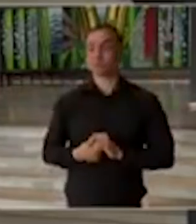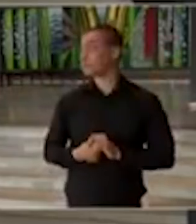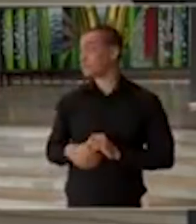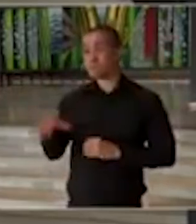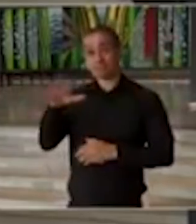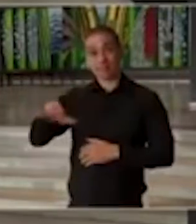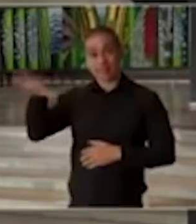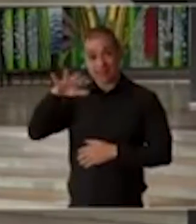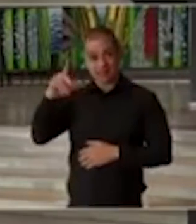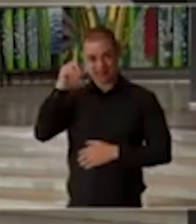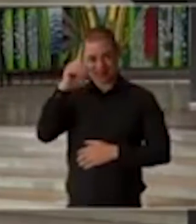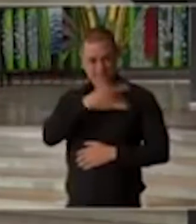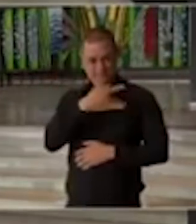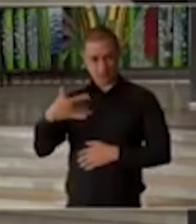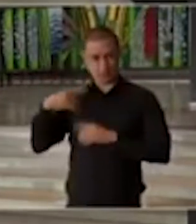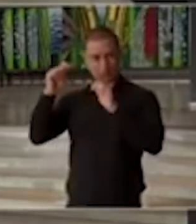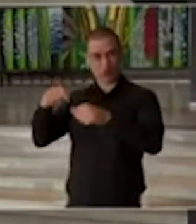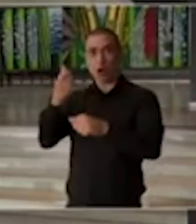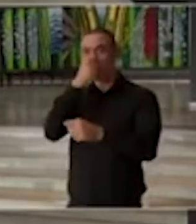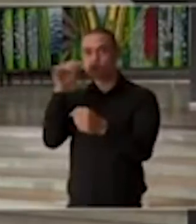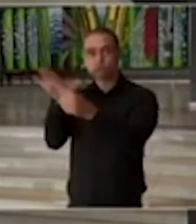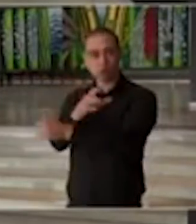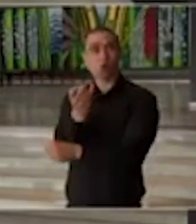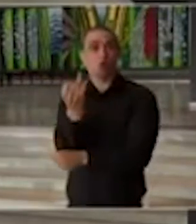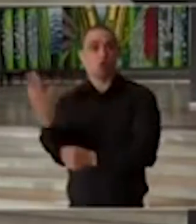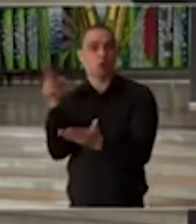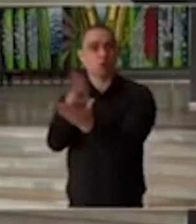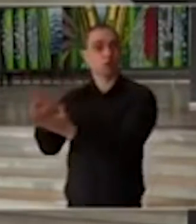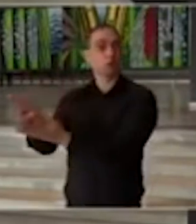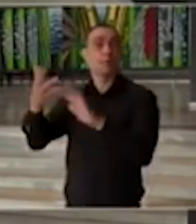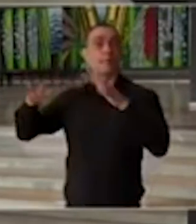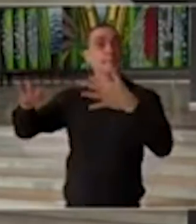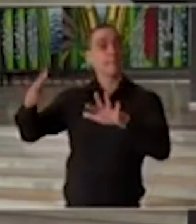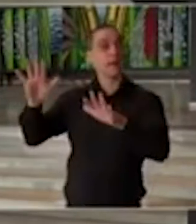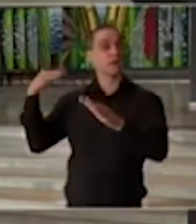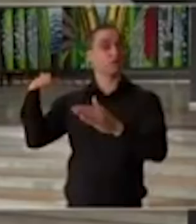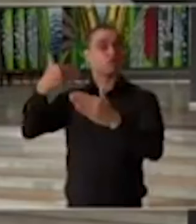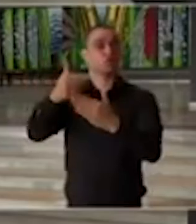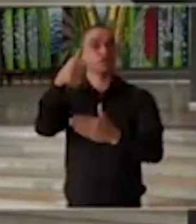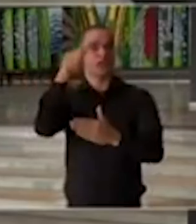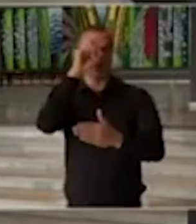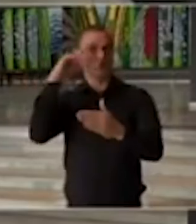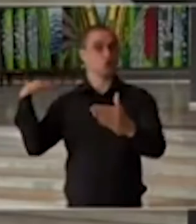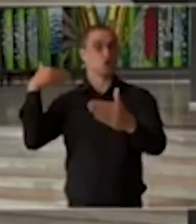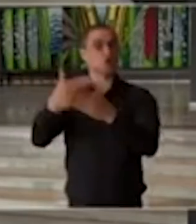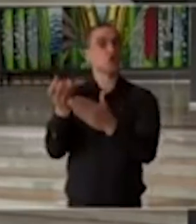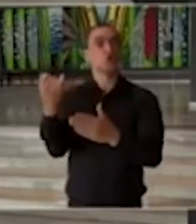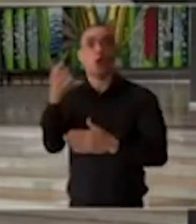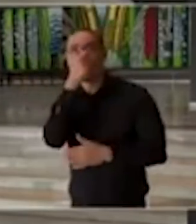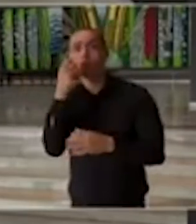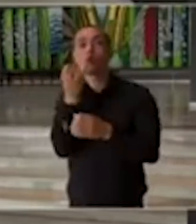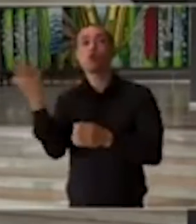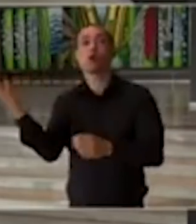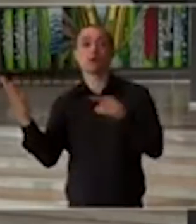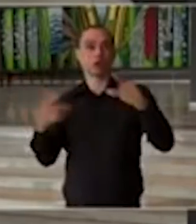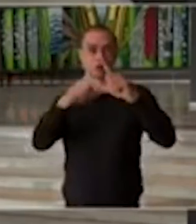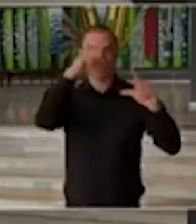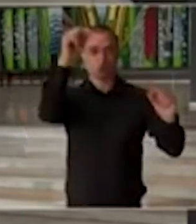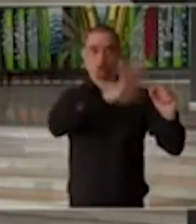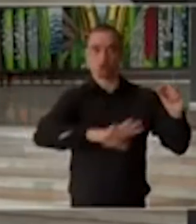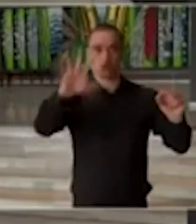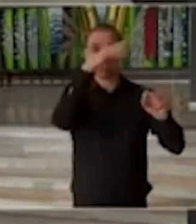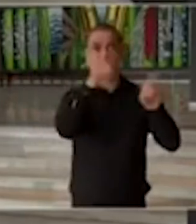sistema de saúde, a gente acompanha a ocupação de leitos, tá? A média dos últimos 7 dias do Estado e nas